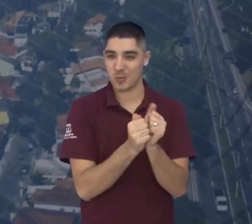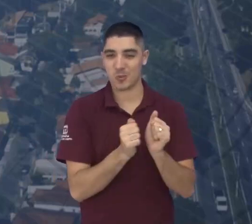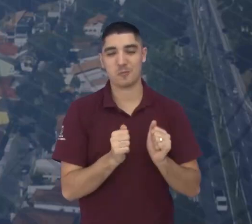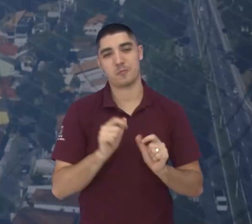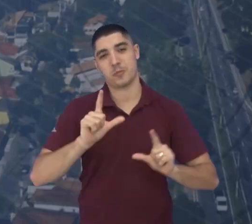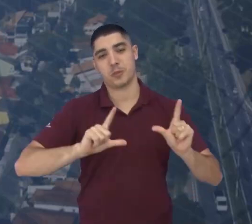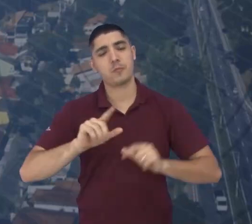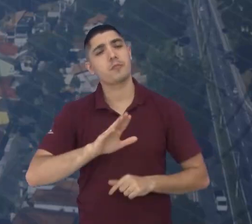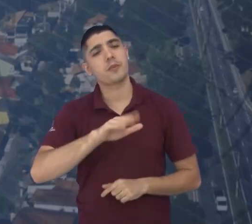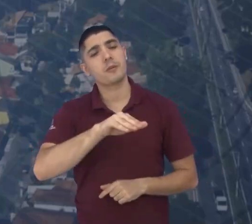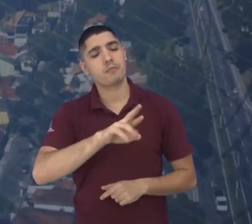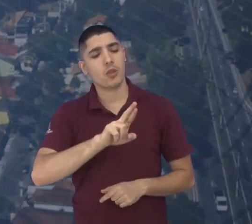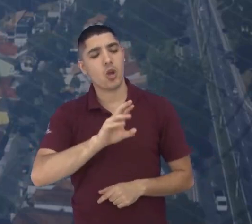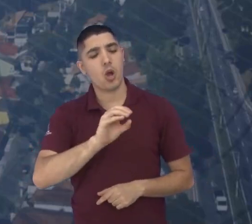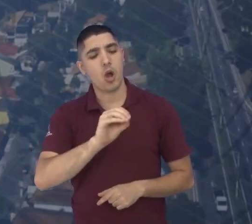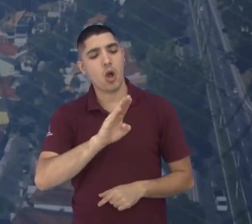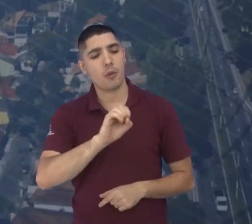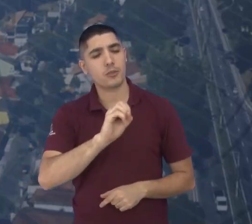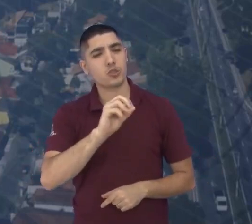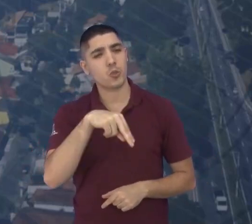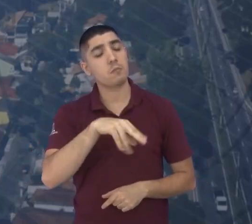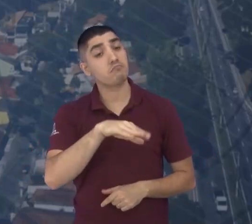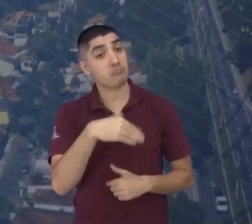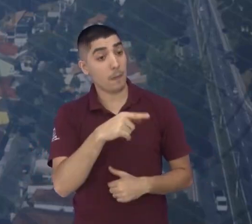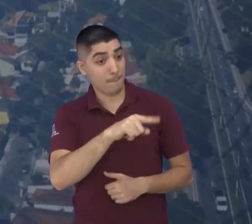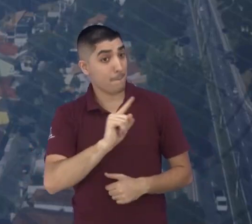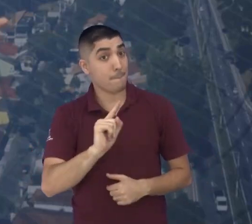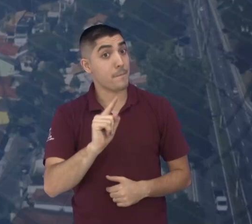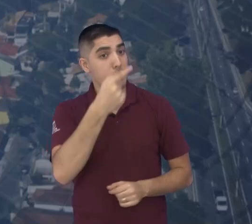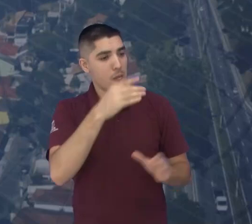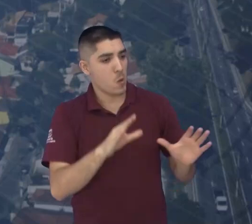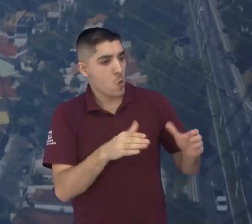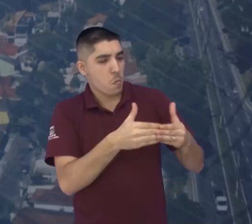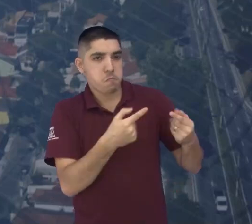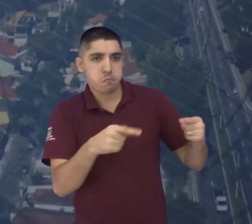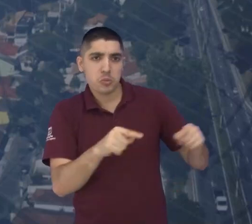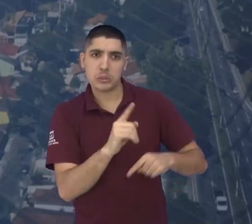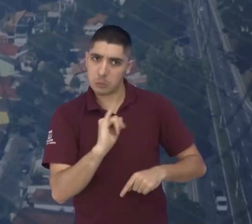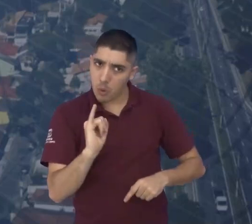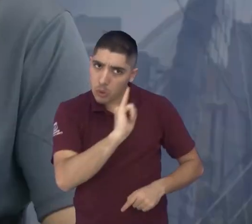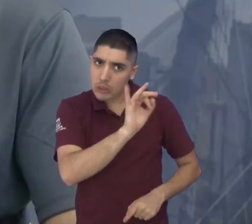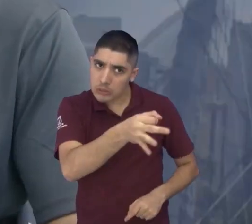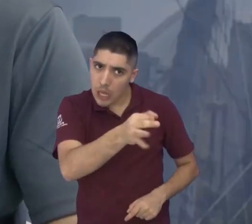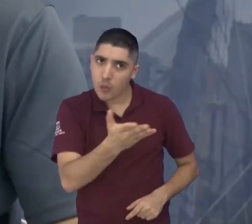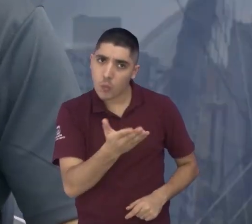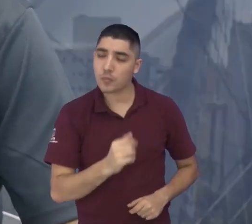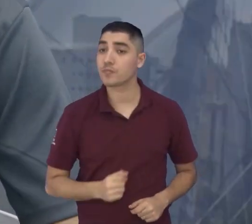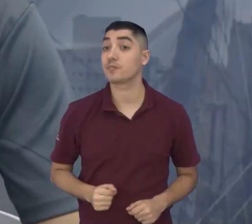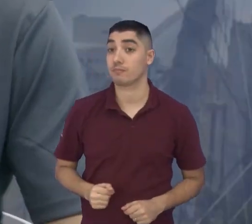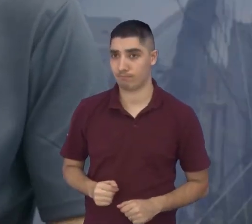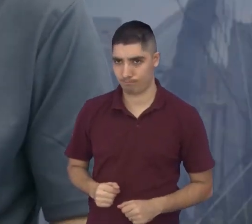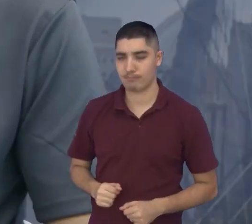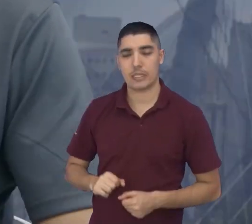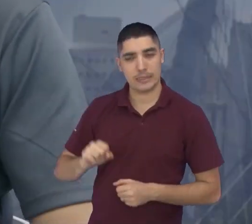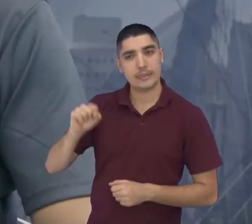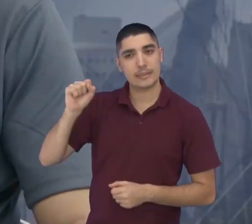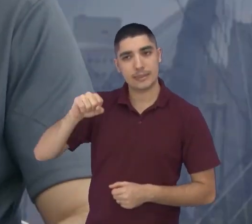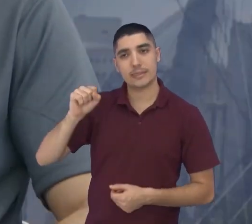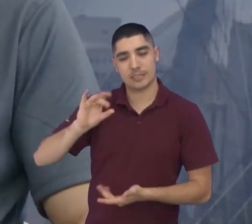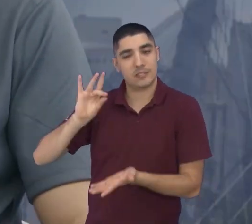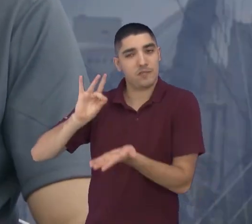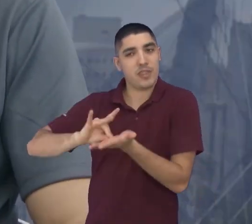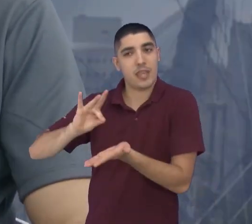primeiro patrimônio imaterial aqui da cidade, uma importância e tanto, né? É, realmente,